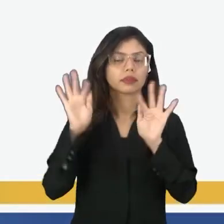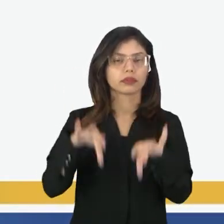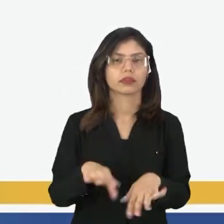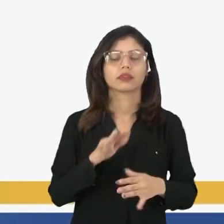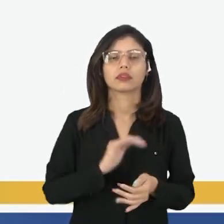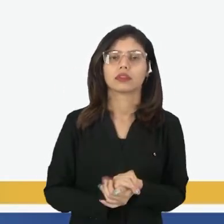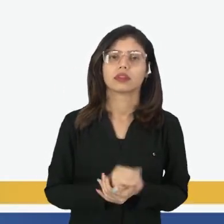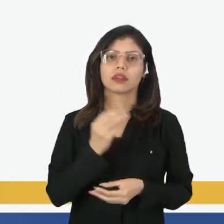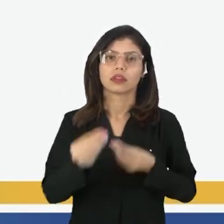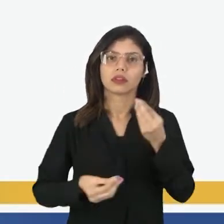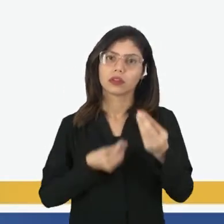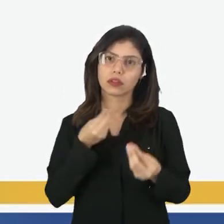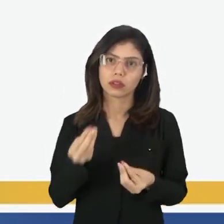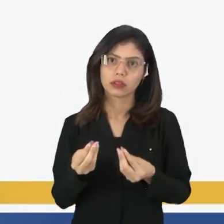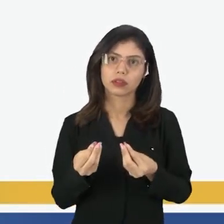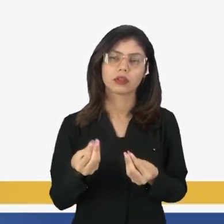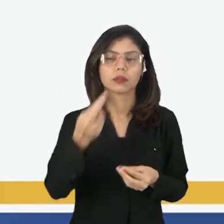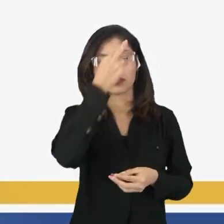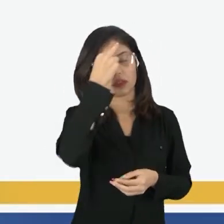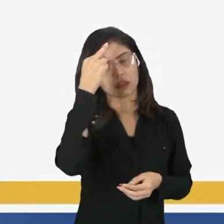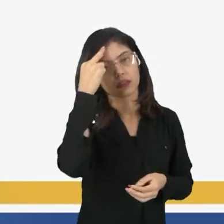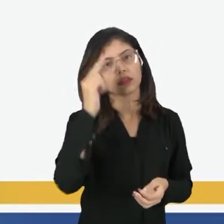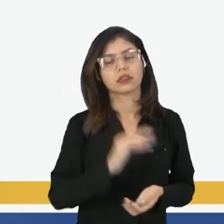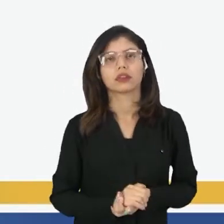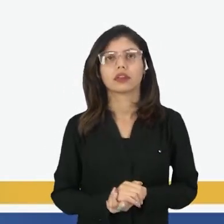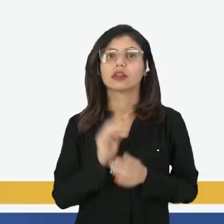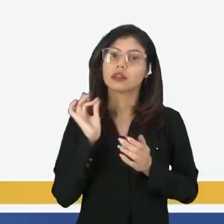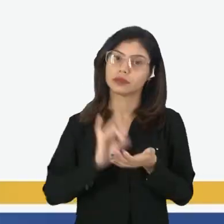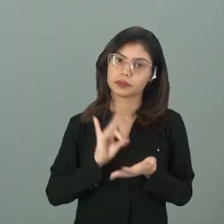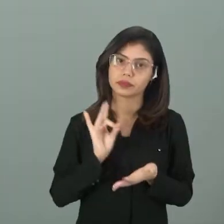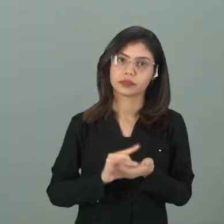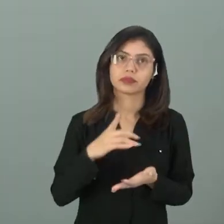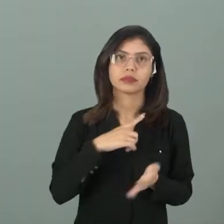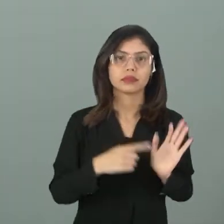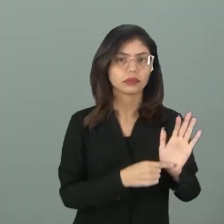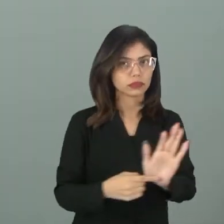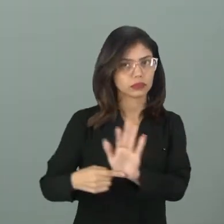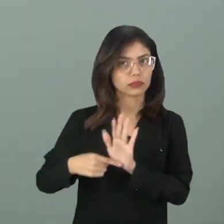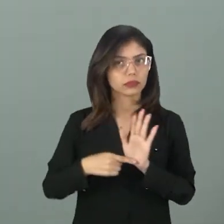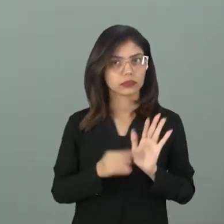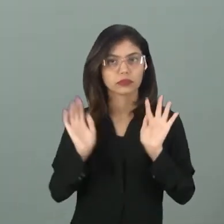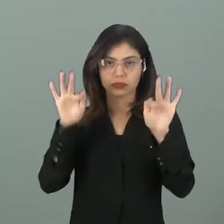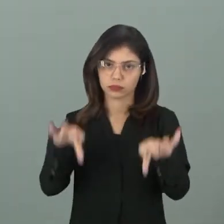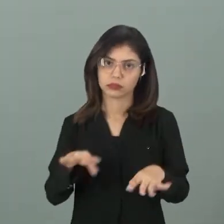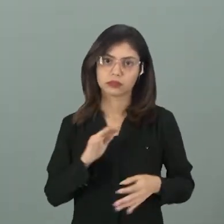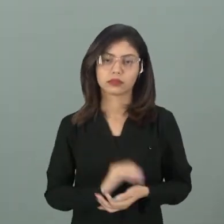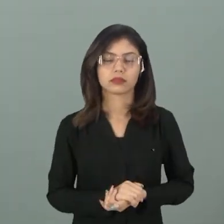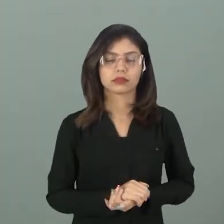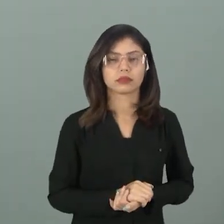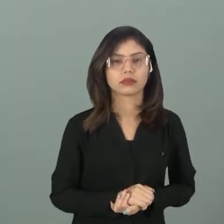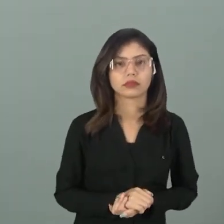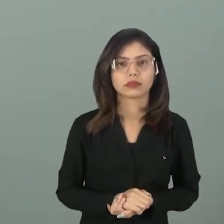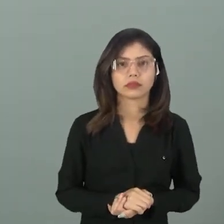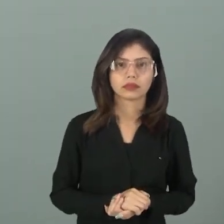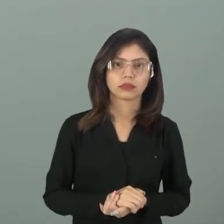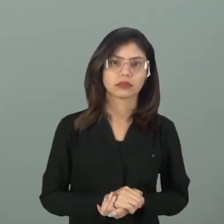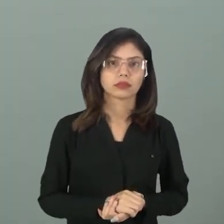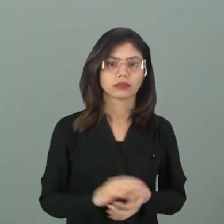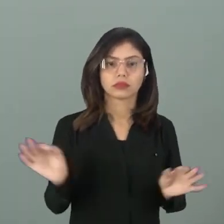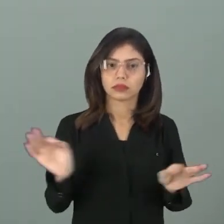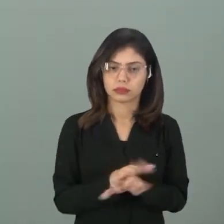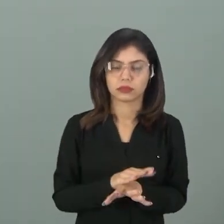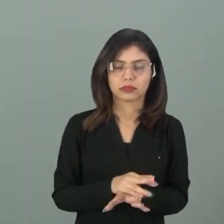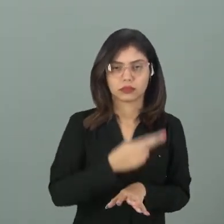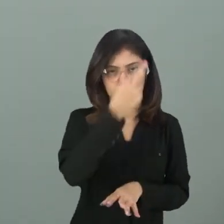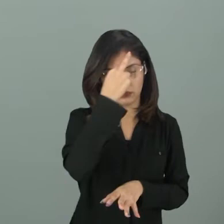fim, como a história, no caso, realmente ela se finalizou. Né? Terminou a história, se foi